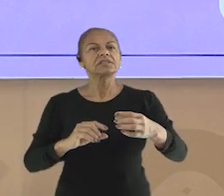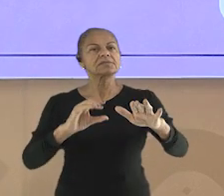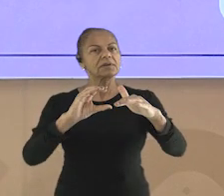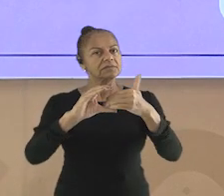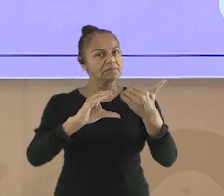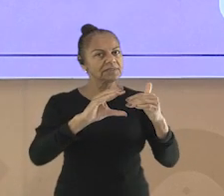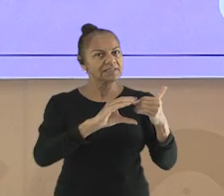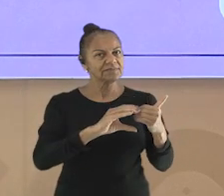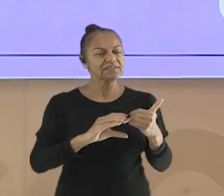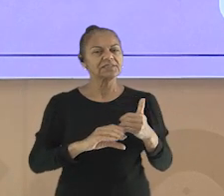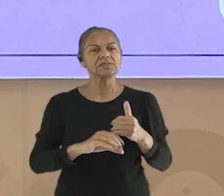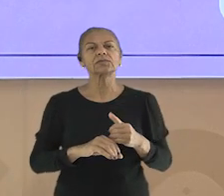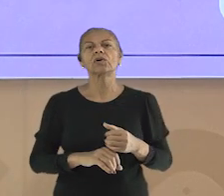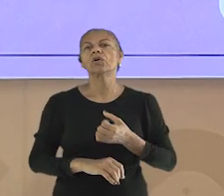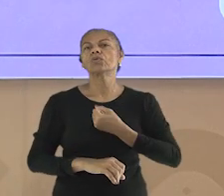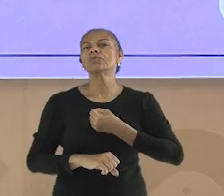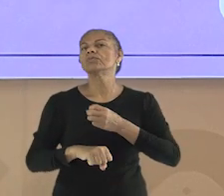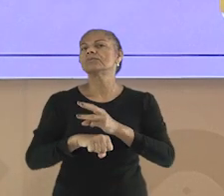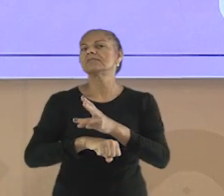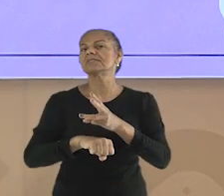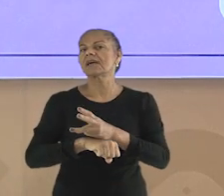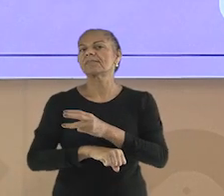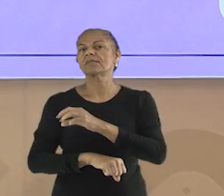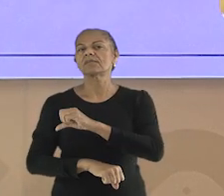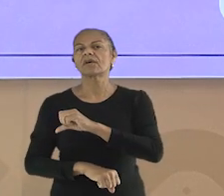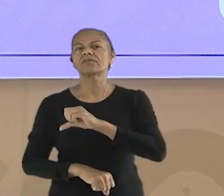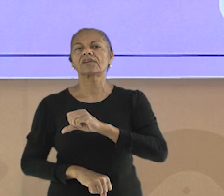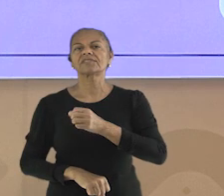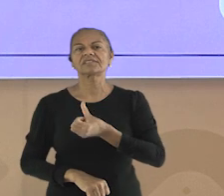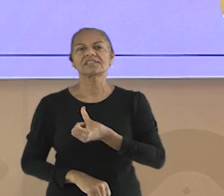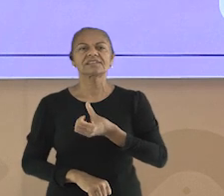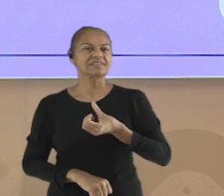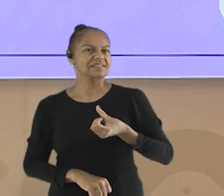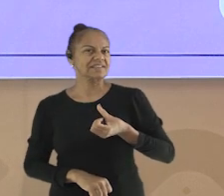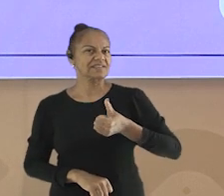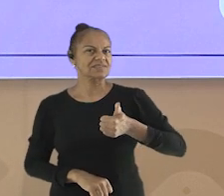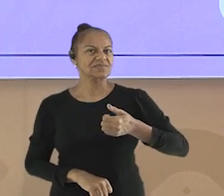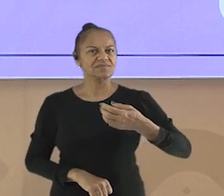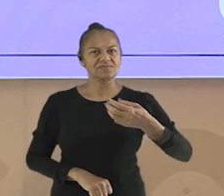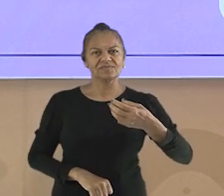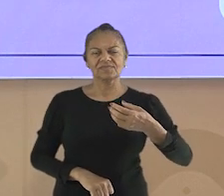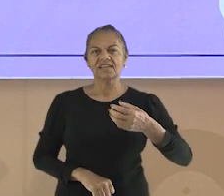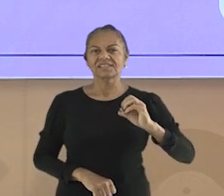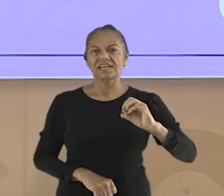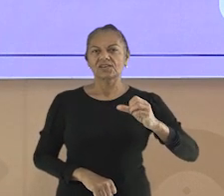fotos ou vídeos das tabelas que vocês construíram. O nosso número é